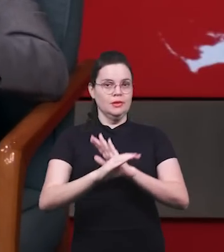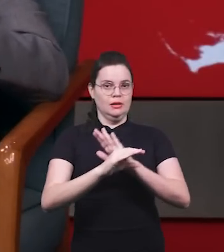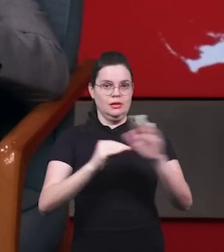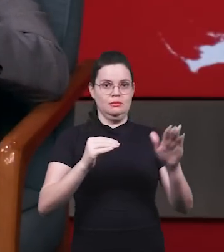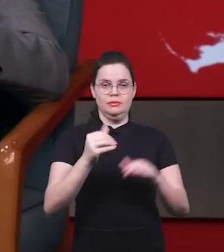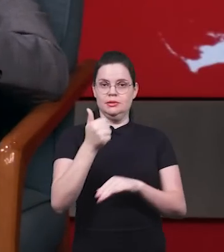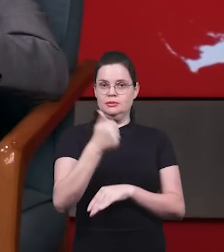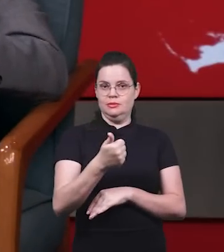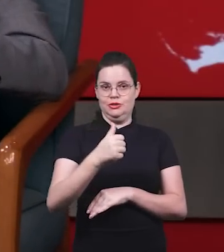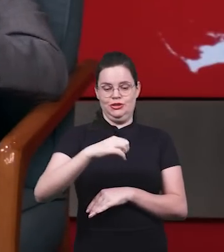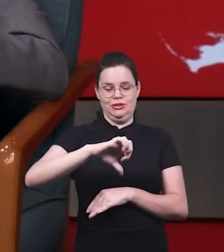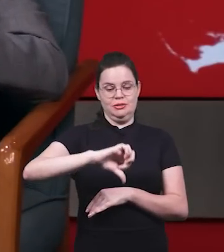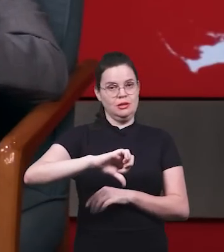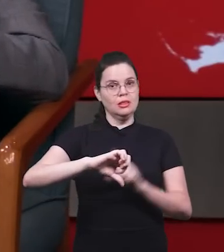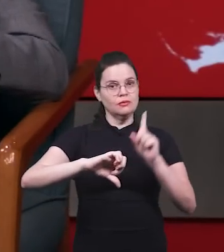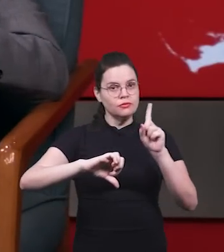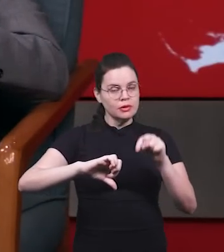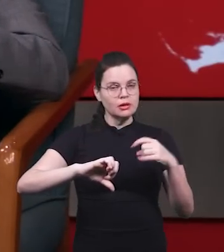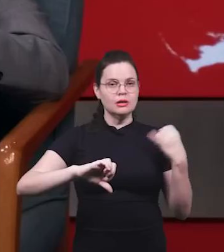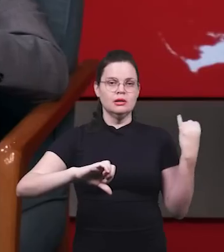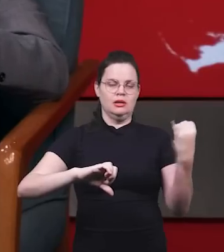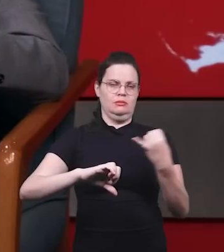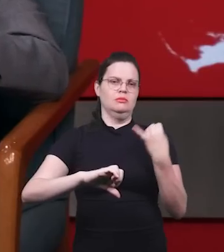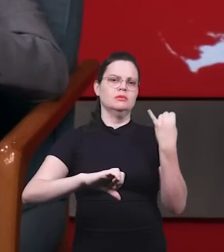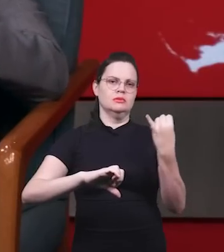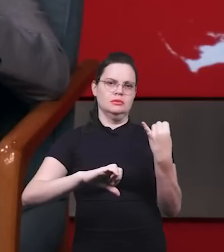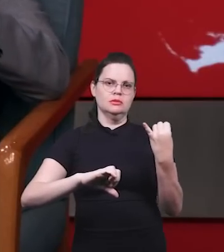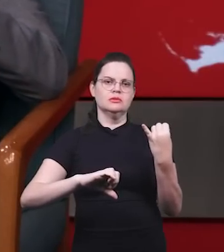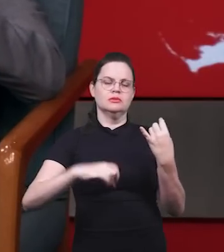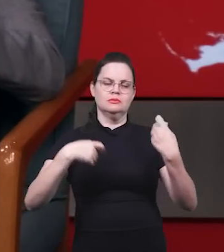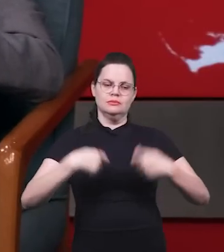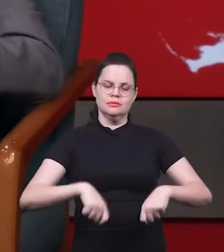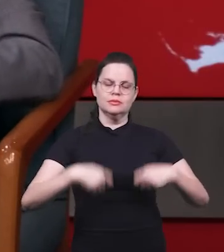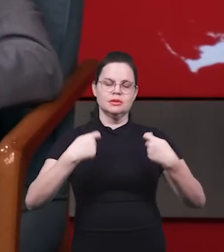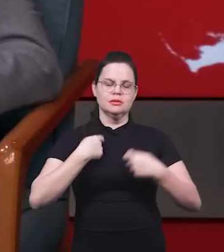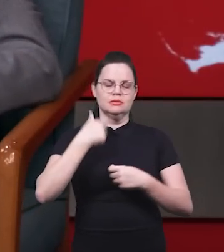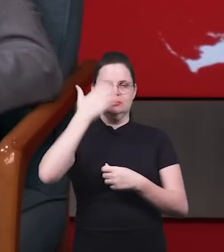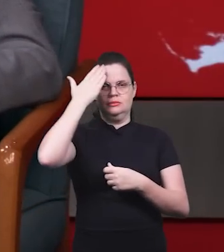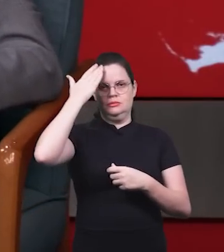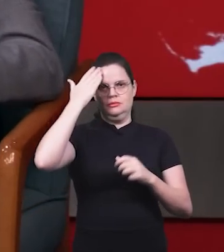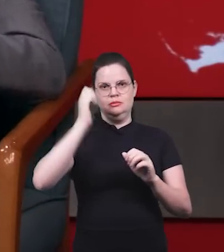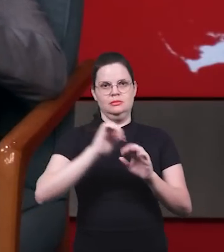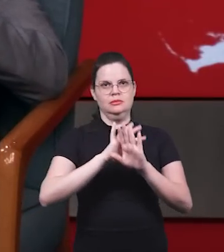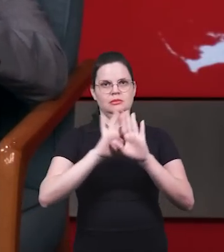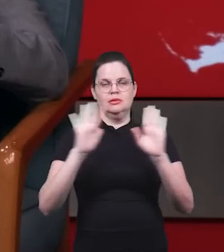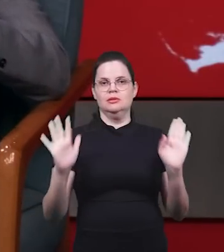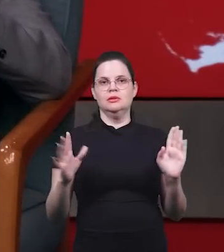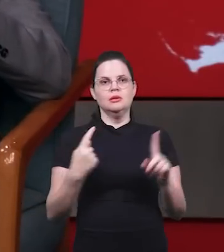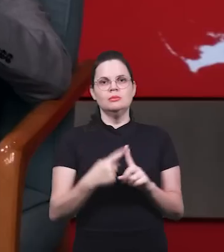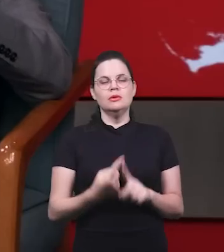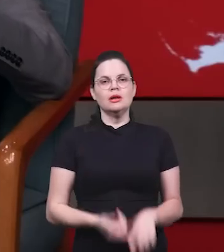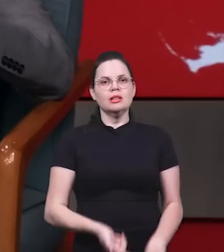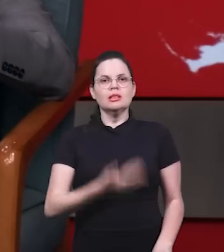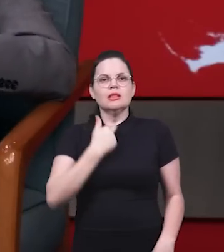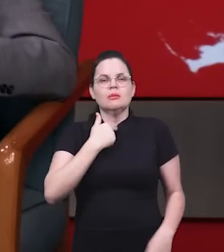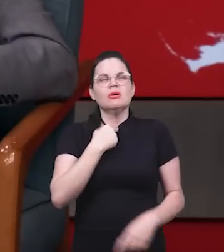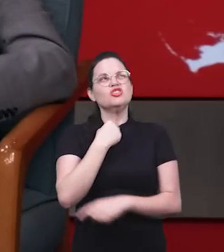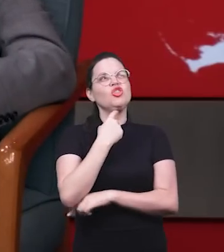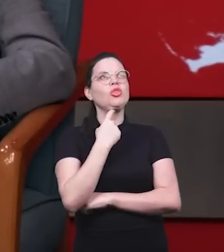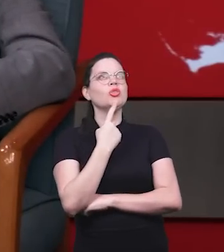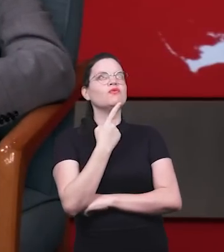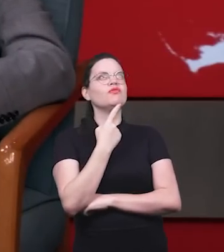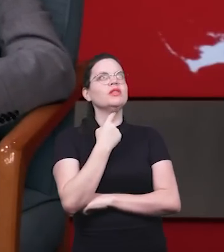esse capítulo 19 é muito importante para dirimir qualquer